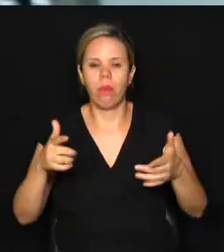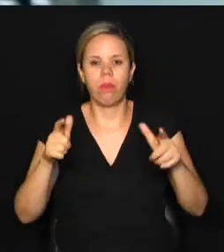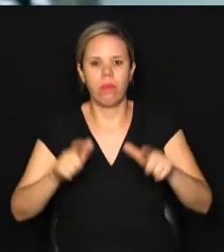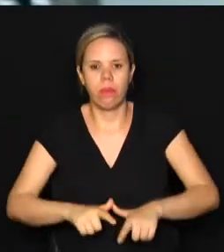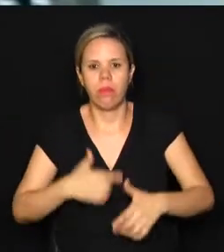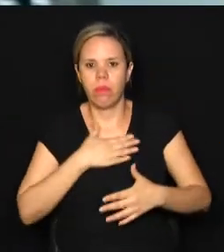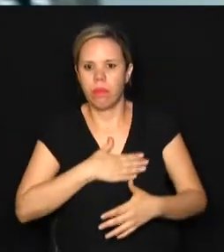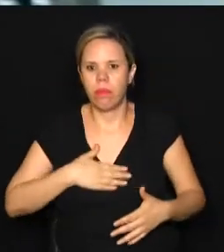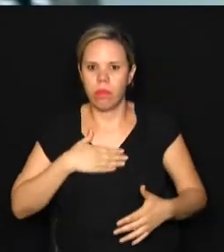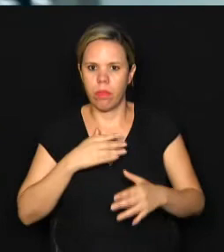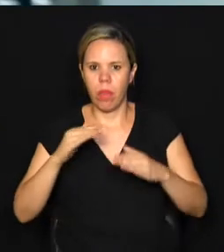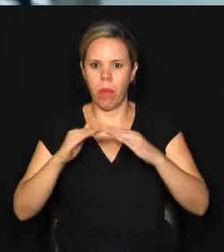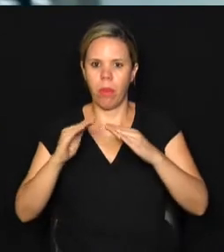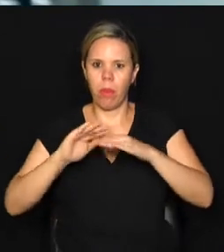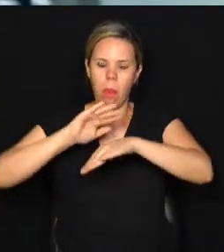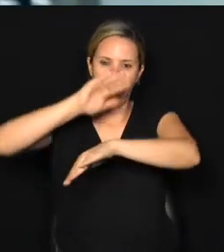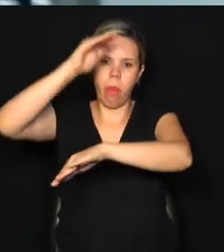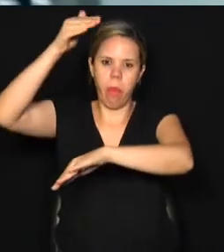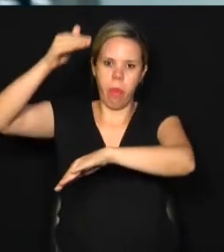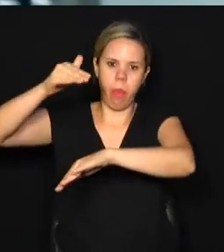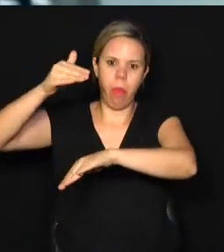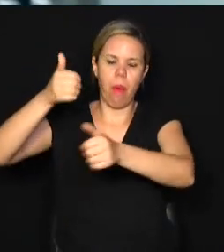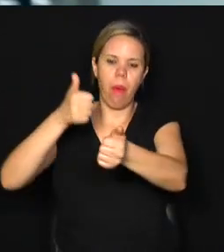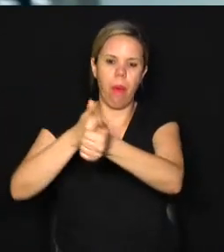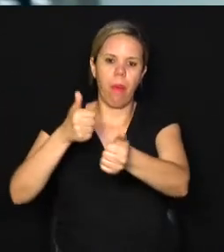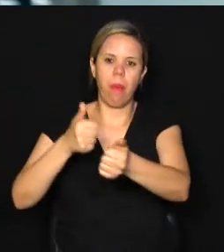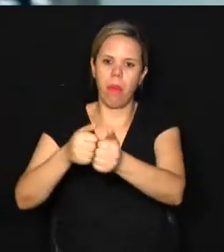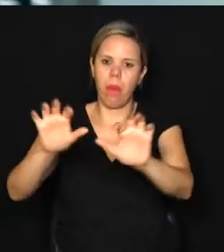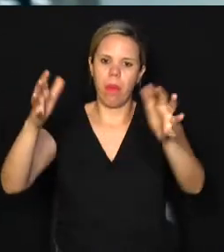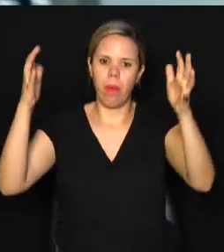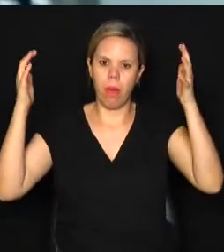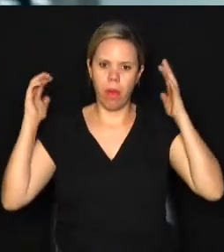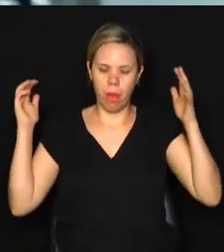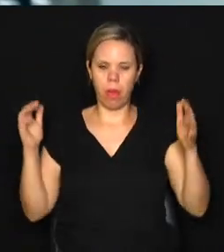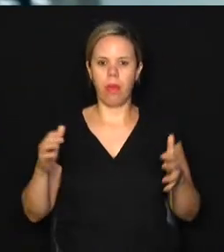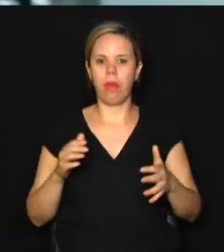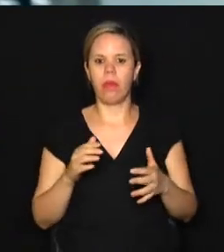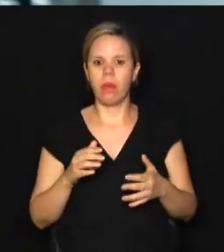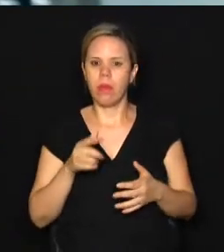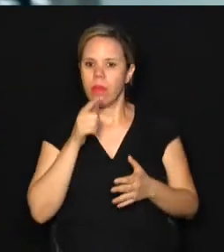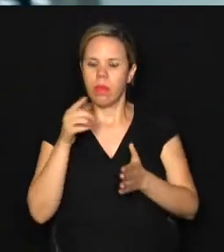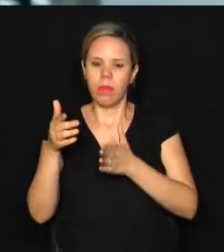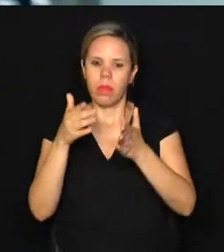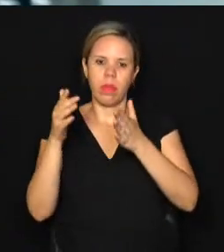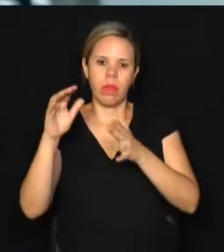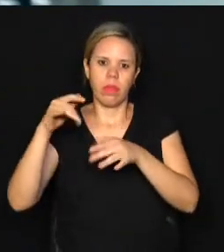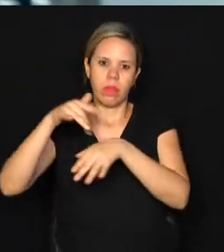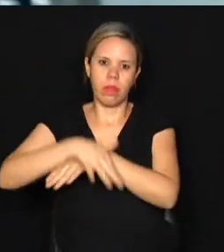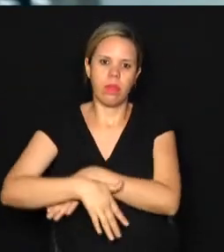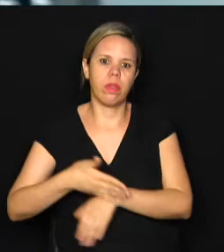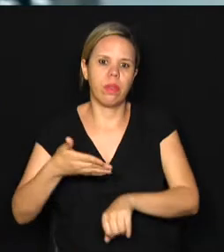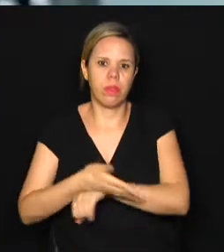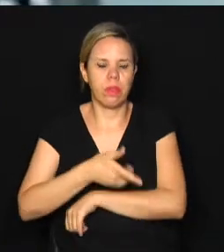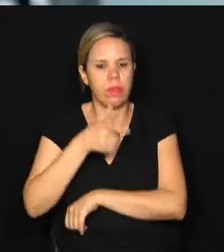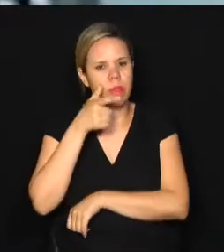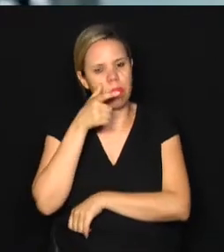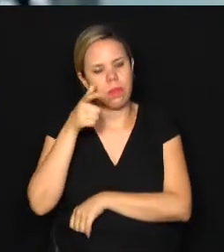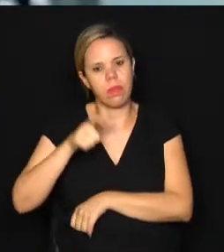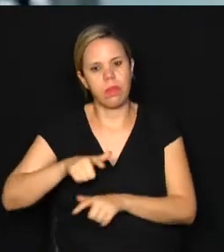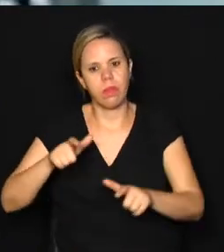privilegiada, porque eu estou no alto, né? Eu estou do lado da Mata Ribeirão Cachoeira, até a Mariana já teve a oportunidade de visitar a área, que